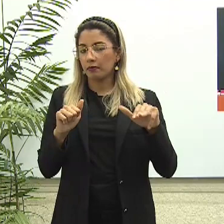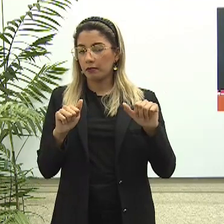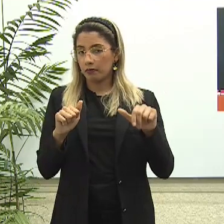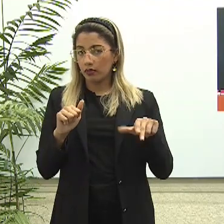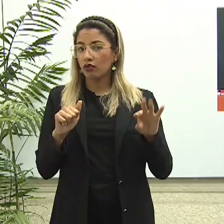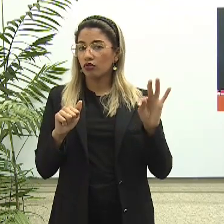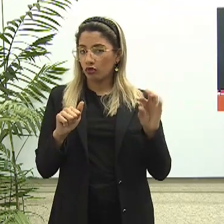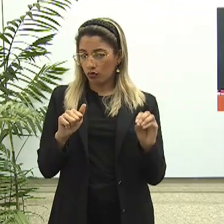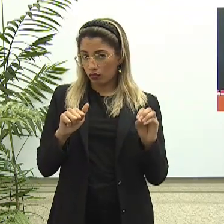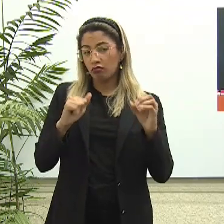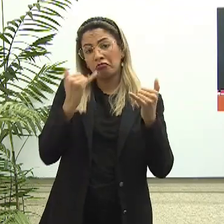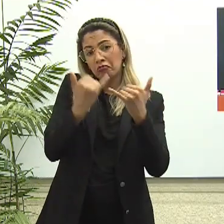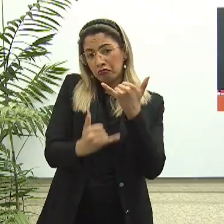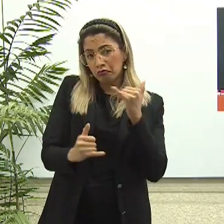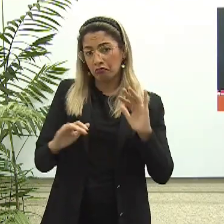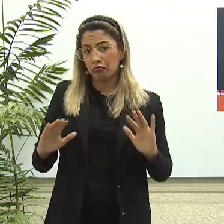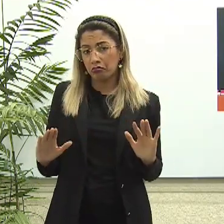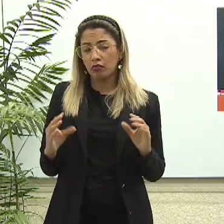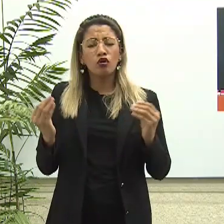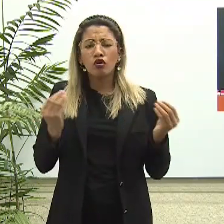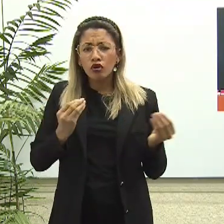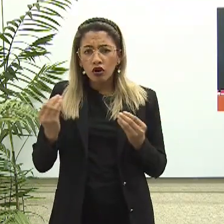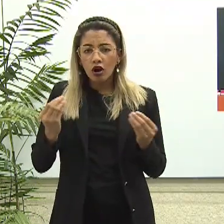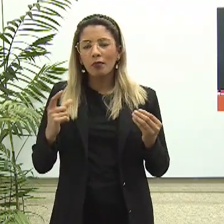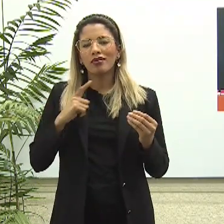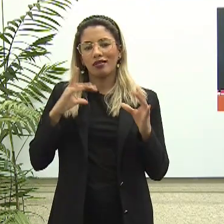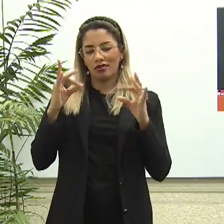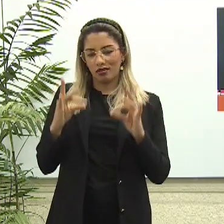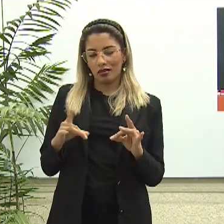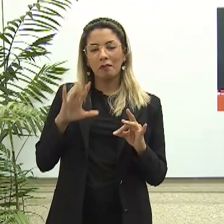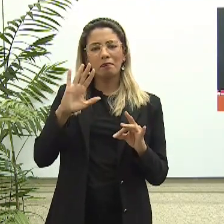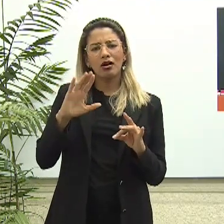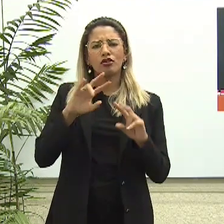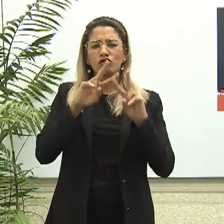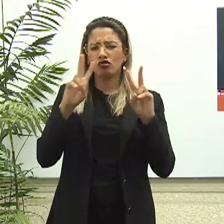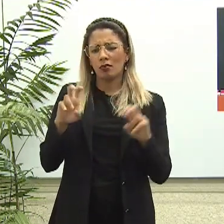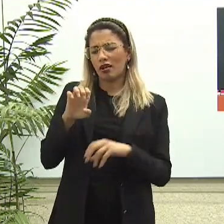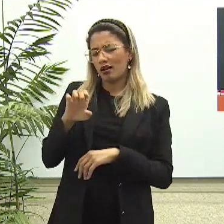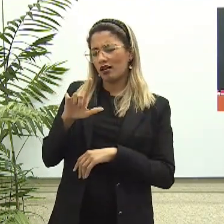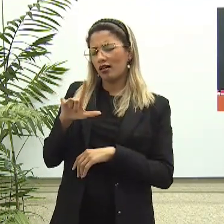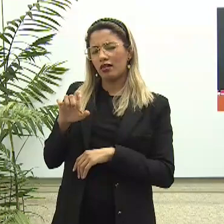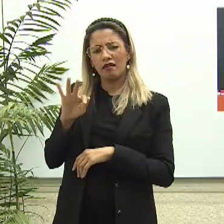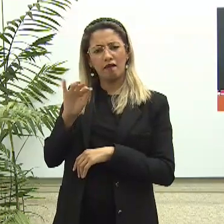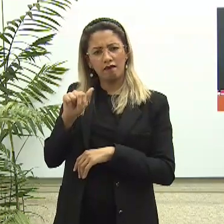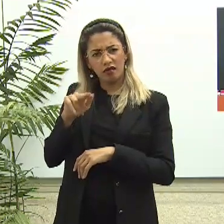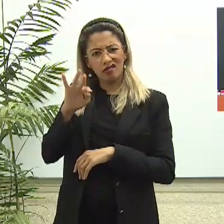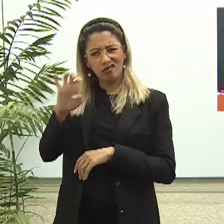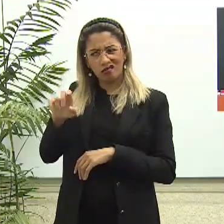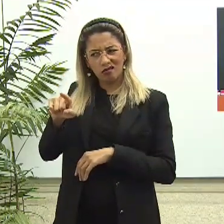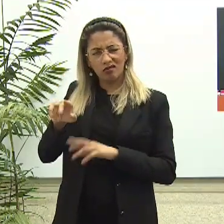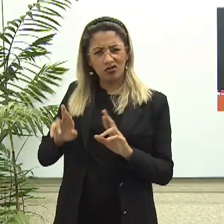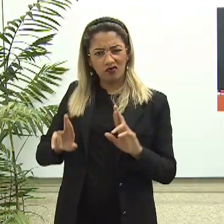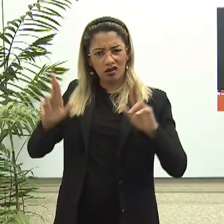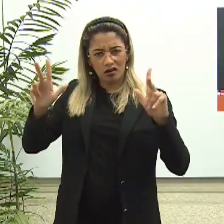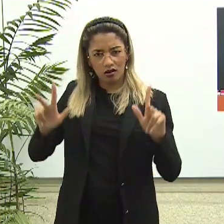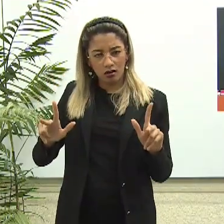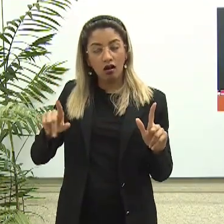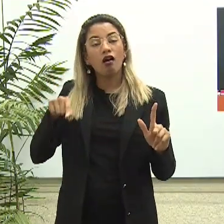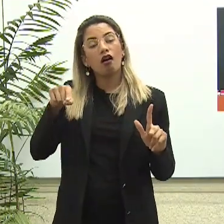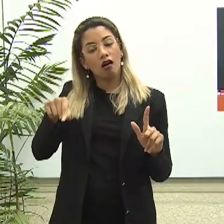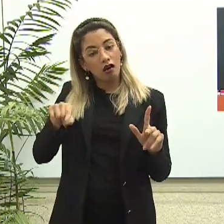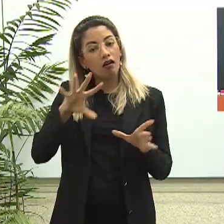vetor tem uma medida e é longe da palavra elefante E aí ele funciona isso com alto poder comput